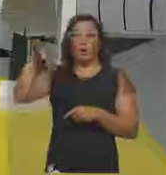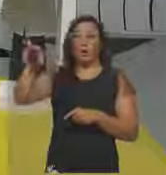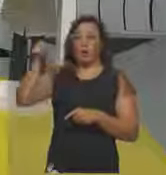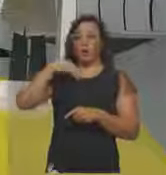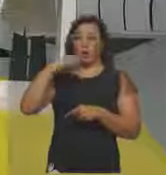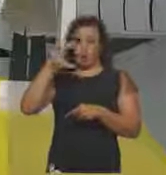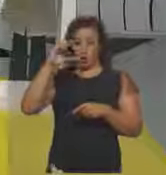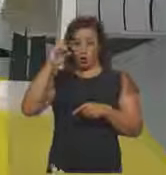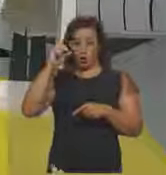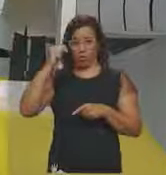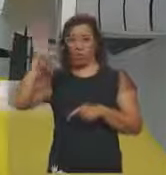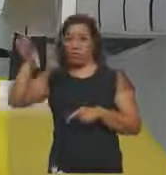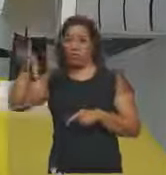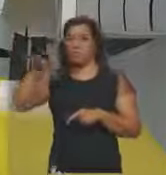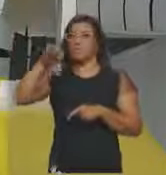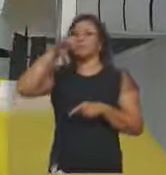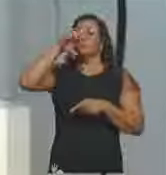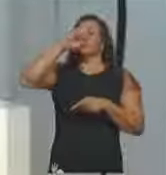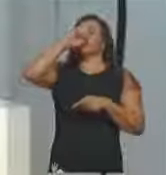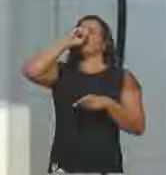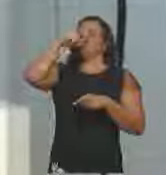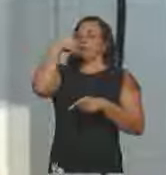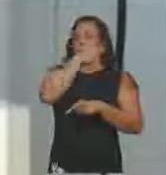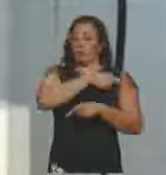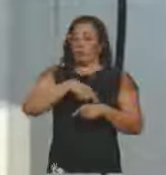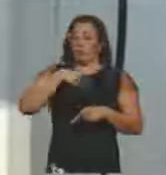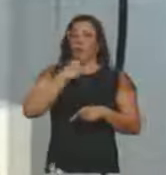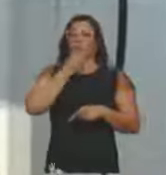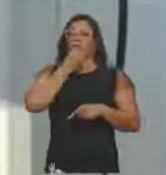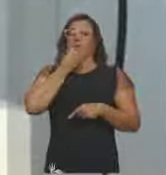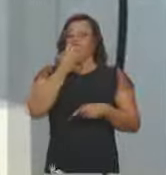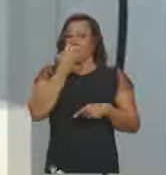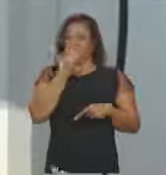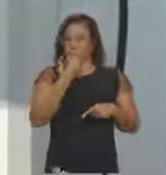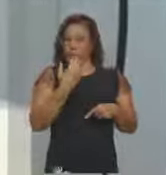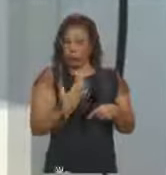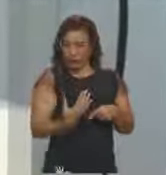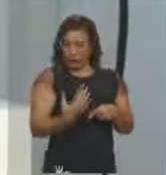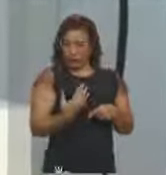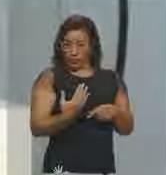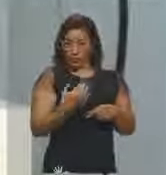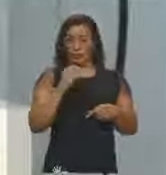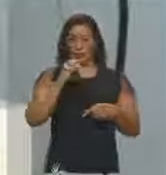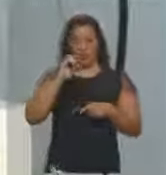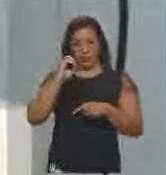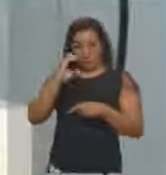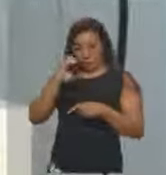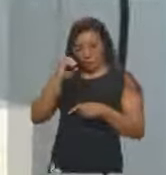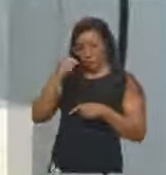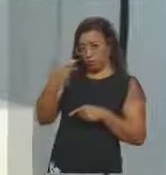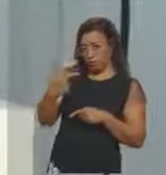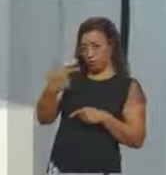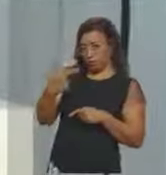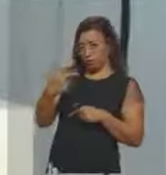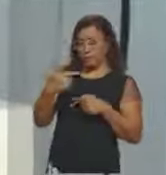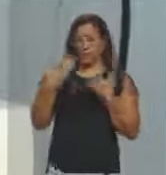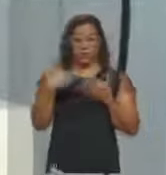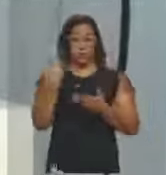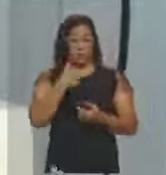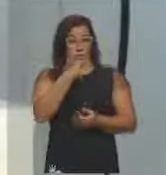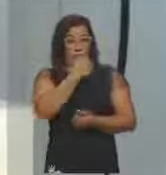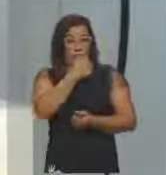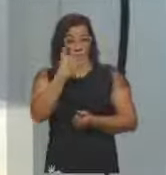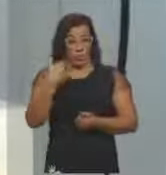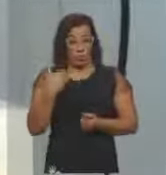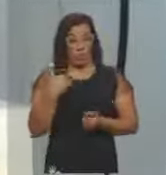Toda a troca gasosa acontece aqui nos pulmões, bem especificamente nos alvéolos pulmonares. Nossos pulmões de